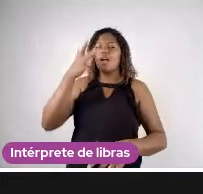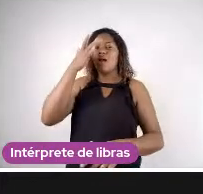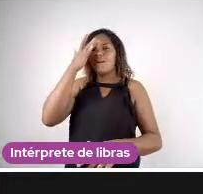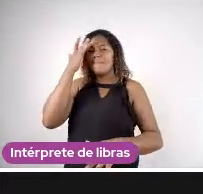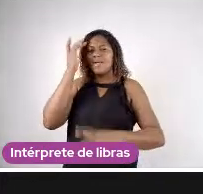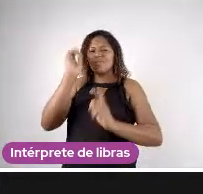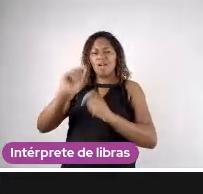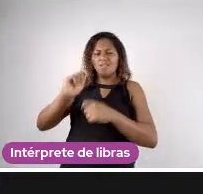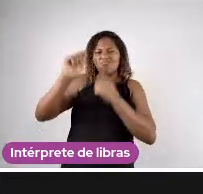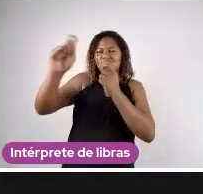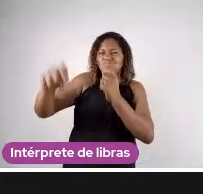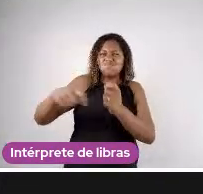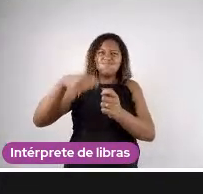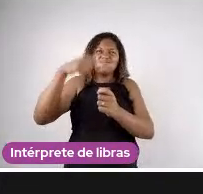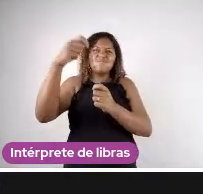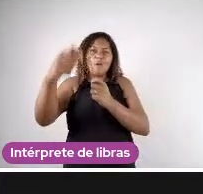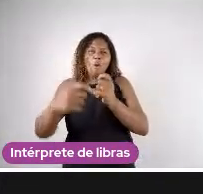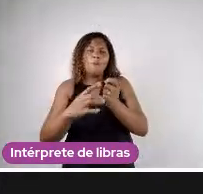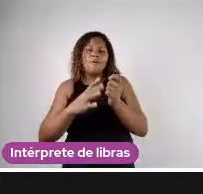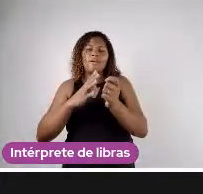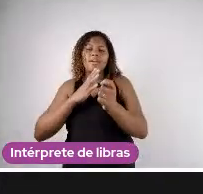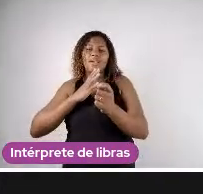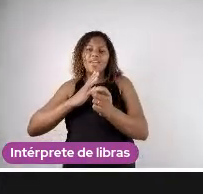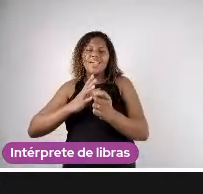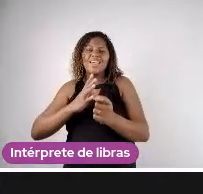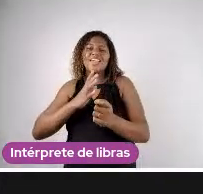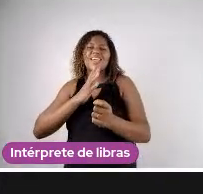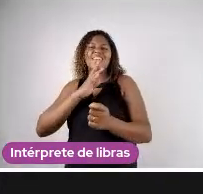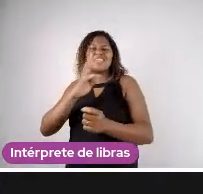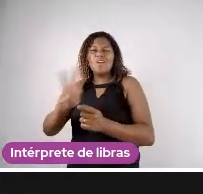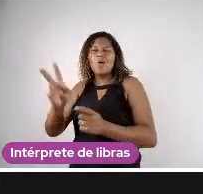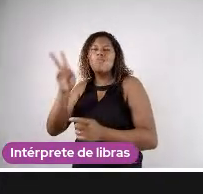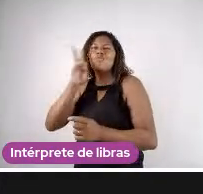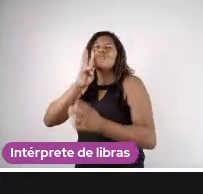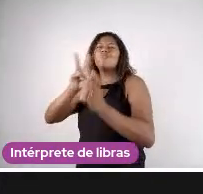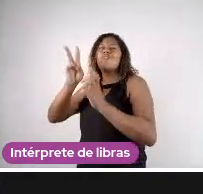que conhece as histórias do